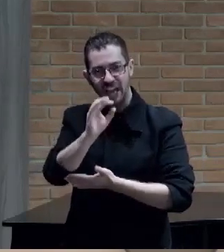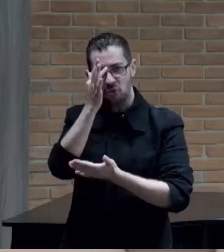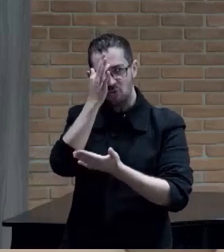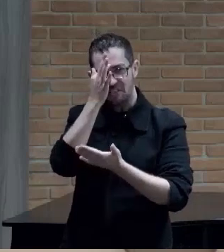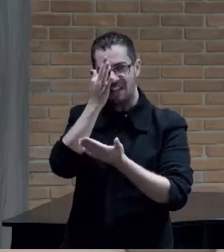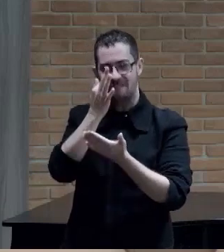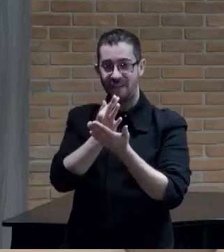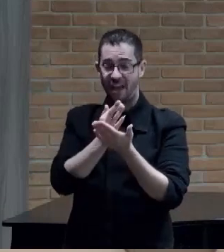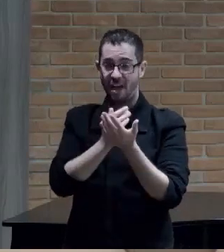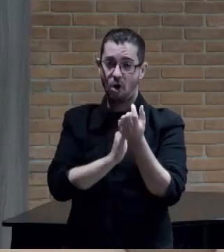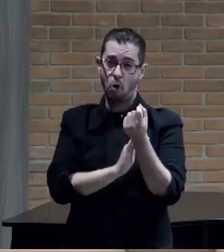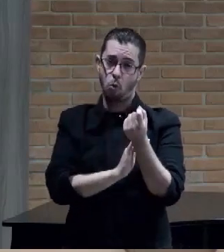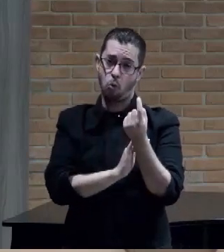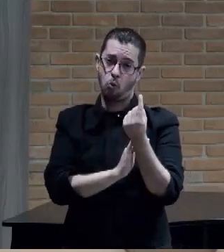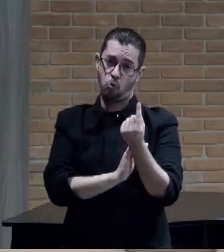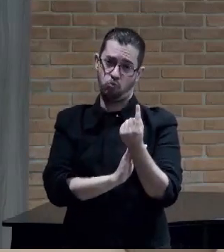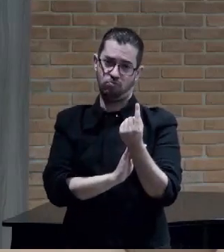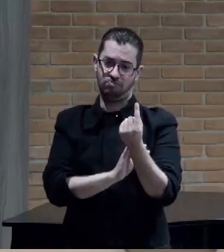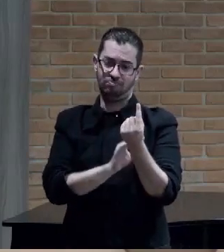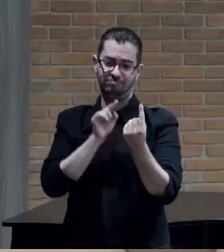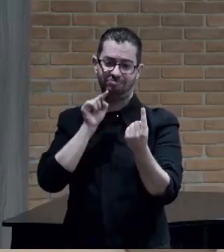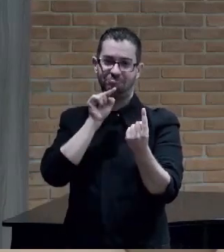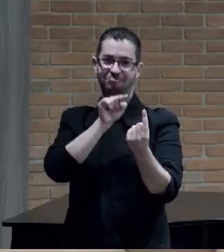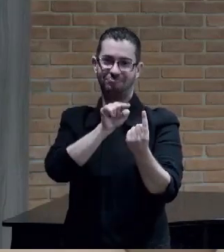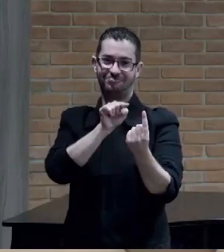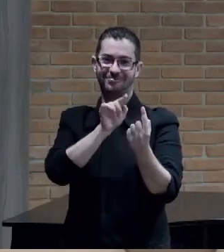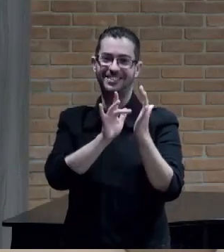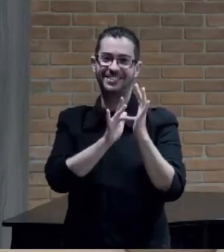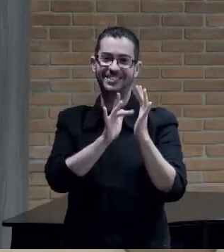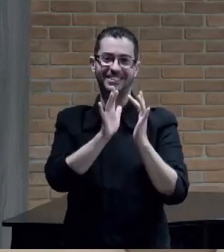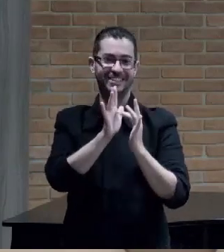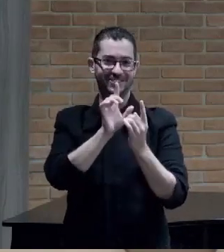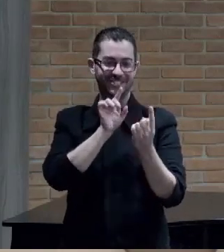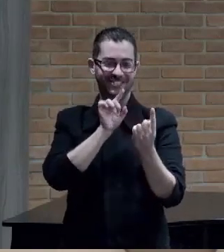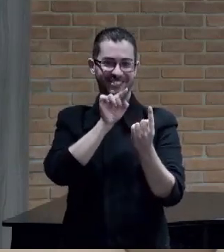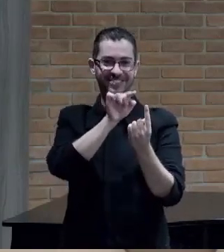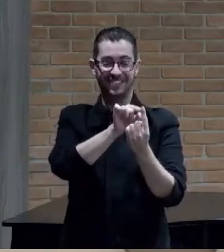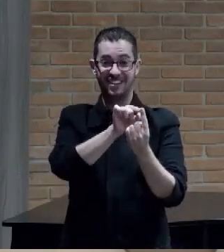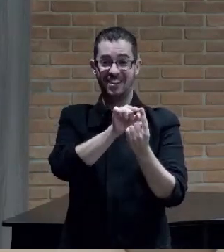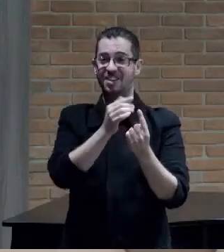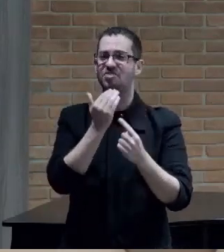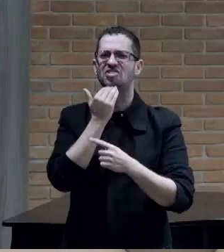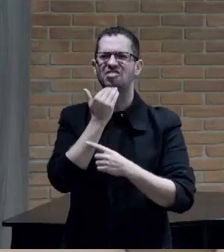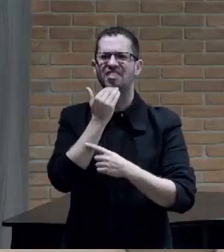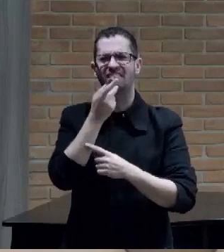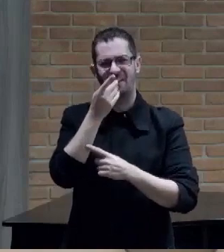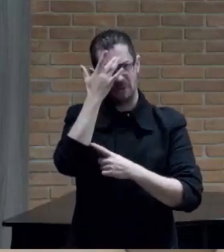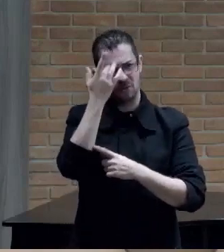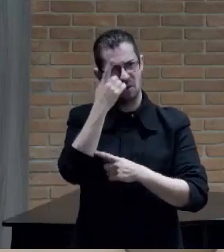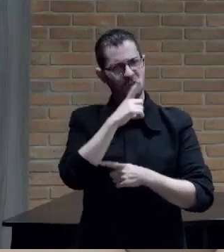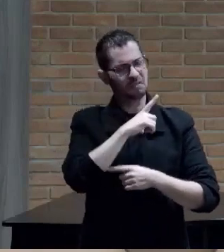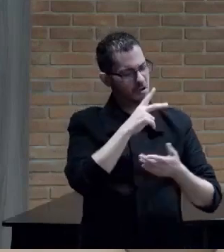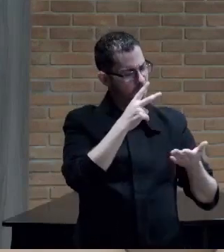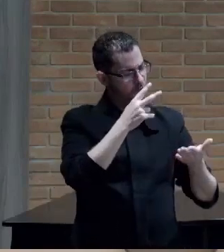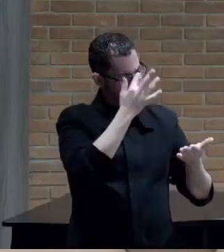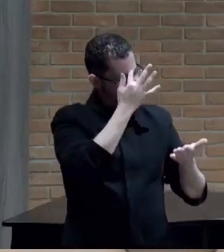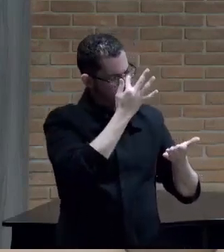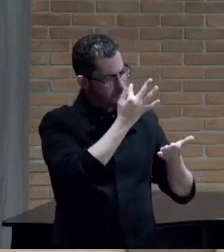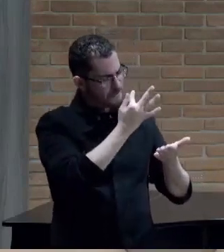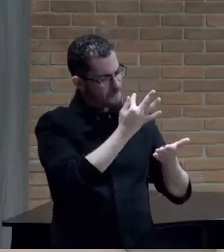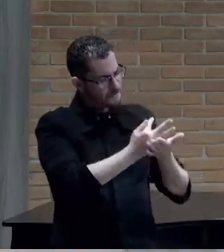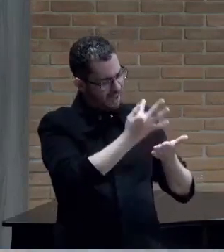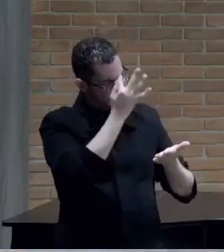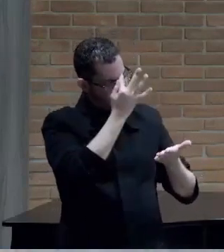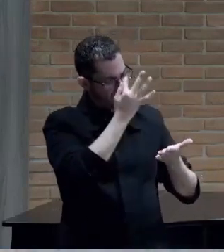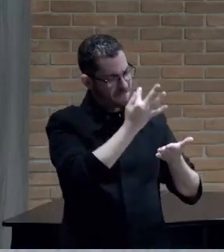só. É Jesus Cristo. Não adianta você falar que você tem fé bíblica e relacioná-la a alguma